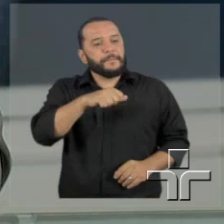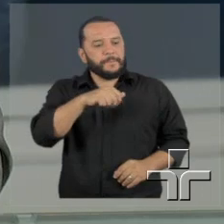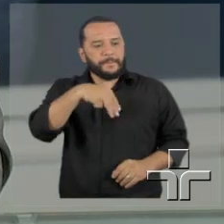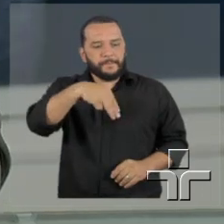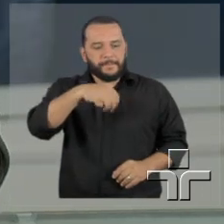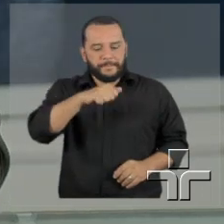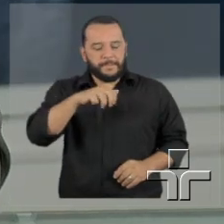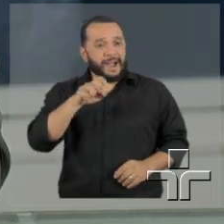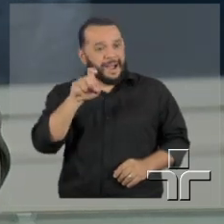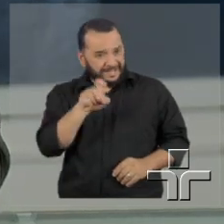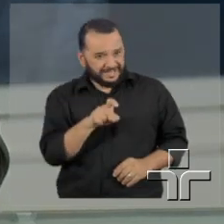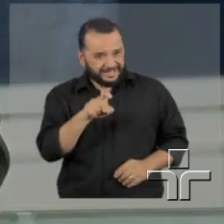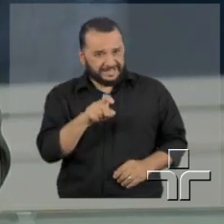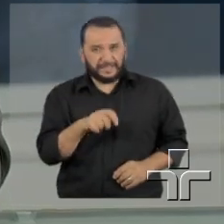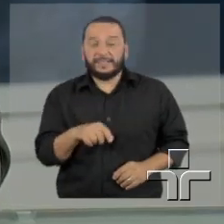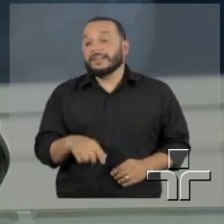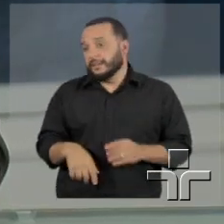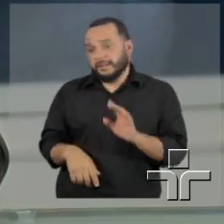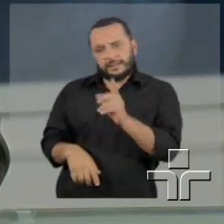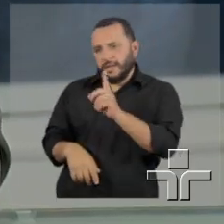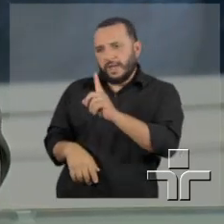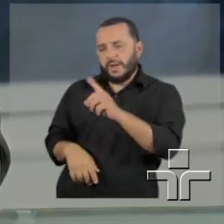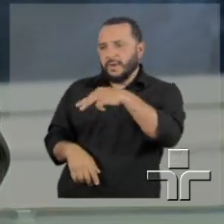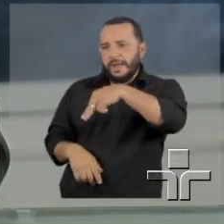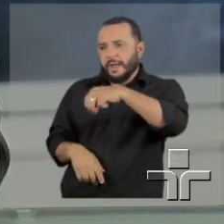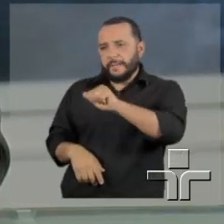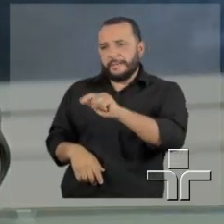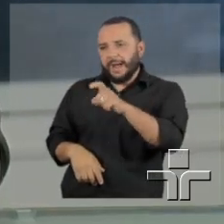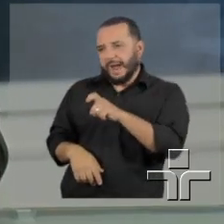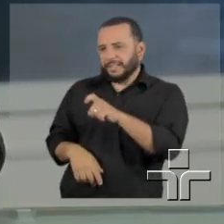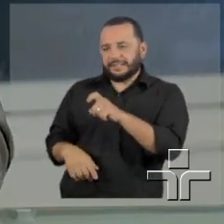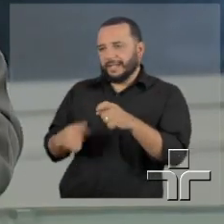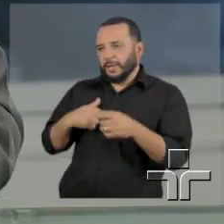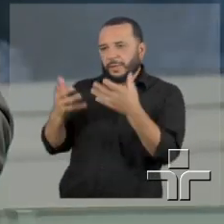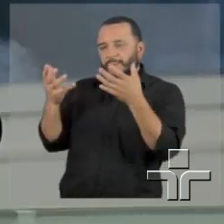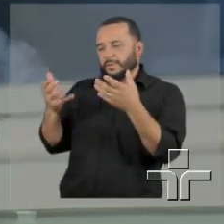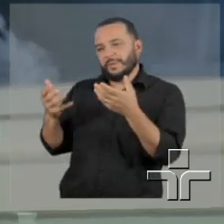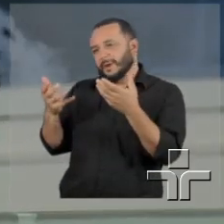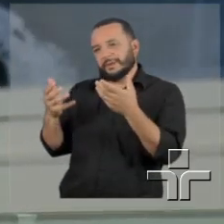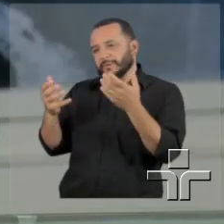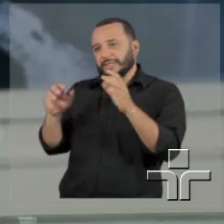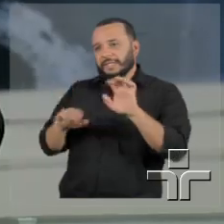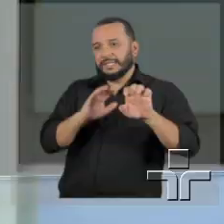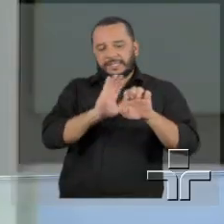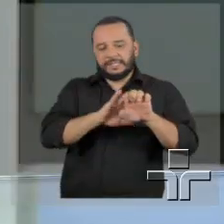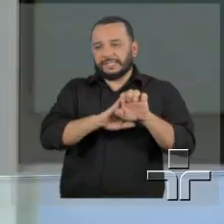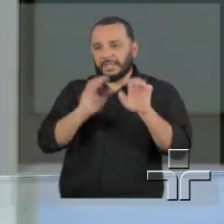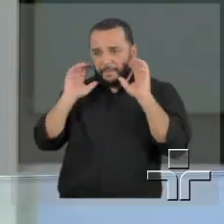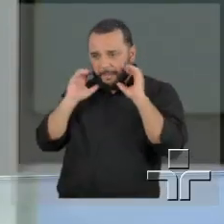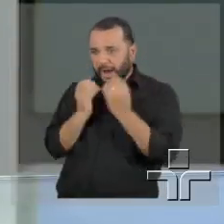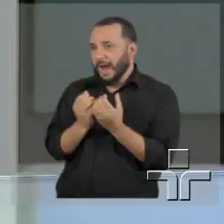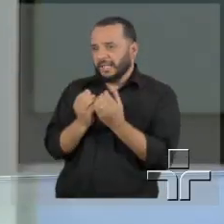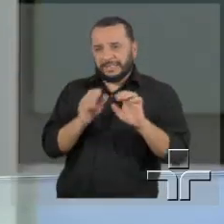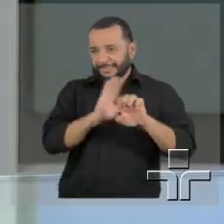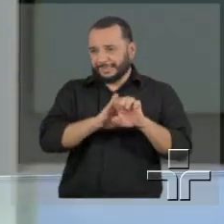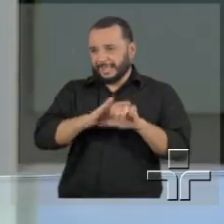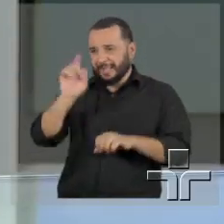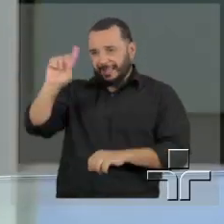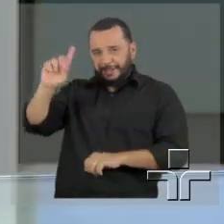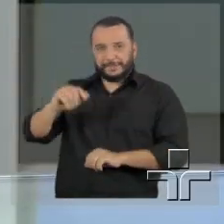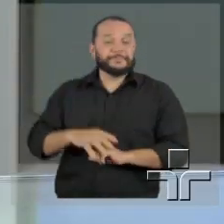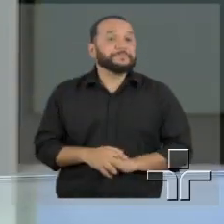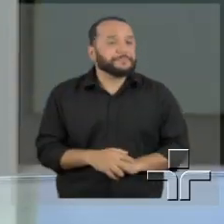aquilo que falavam dele era marxismo, ele não era marxista. Isso ele mesmo disse. O que o público, que uma pessoa como